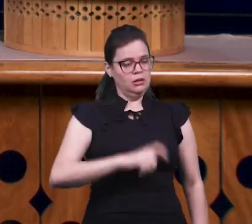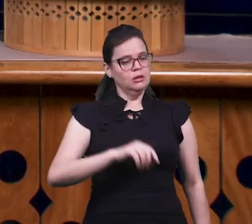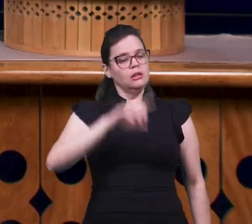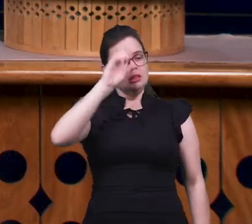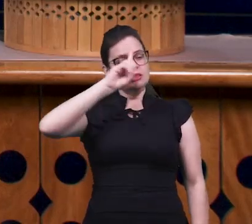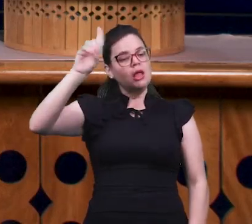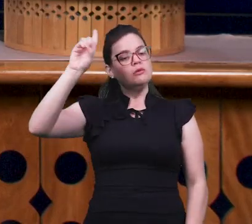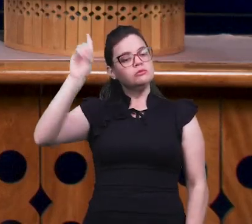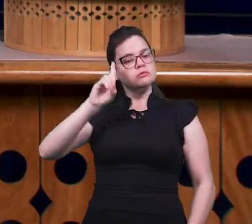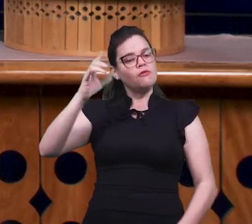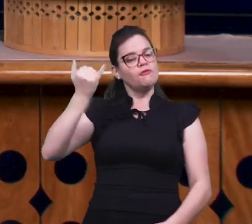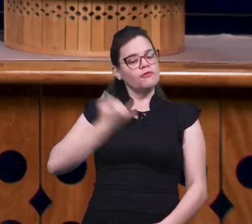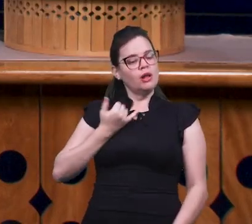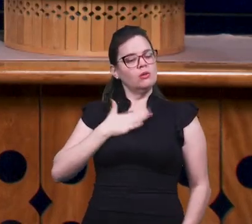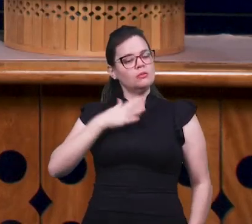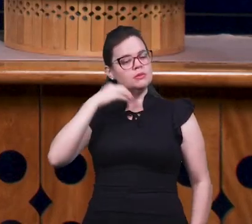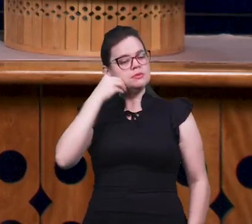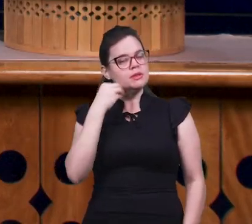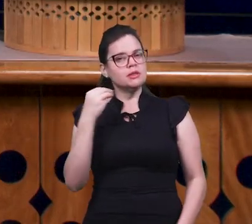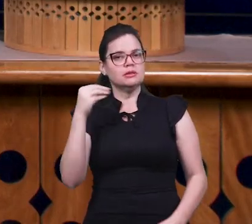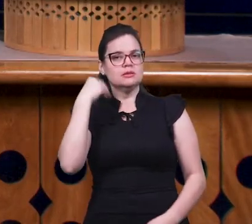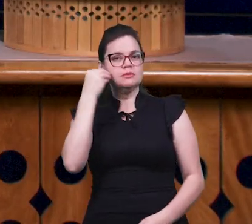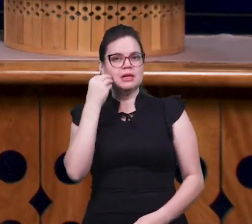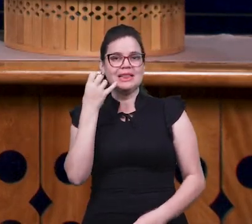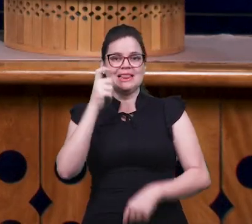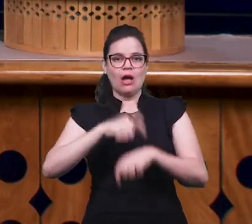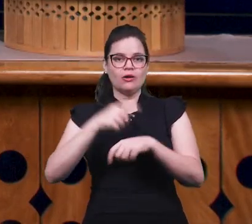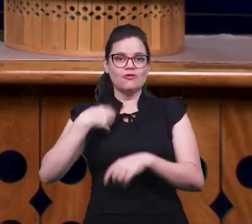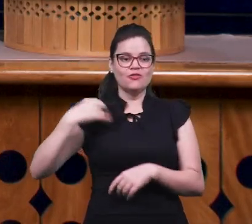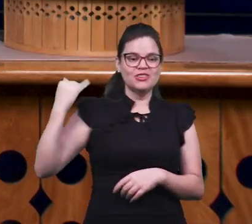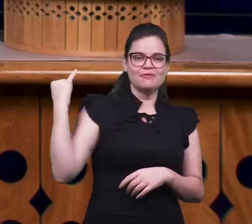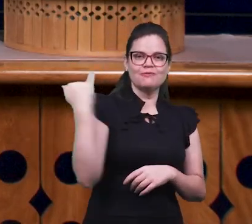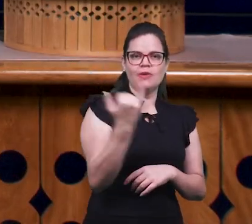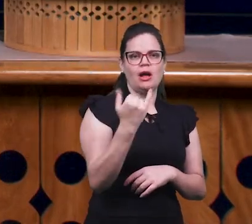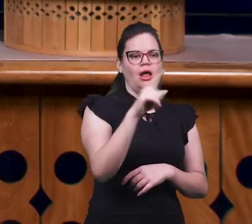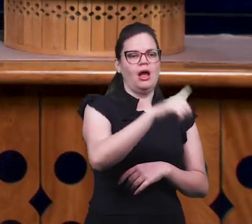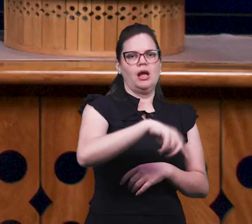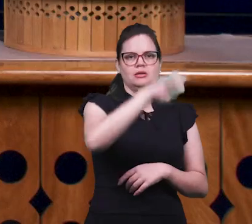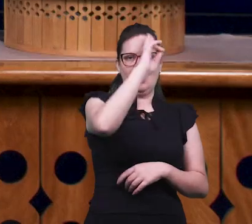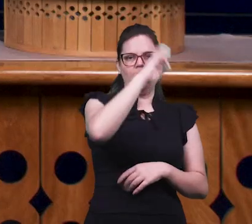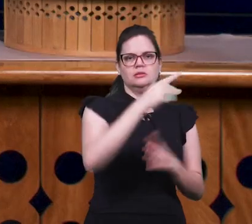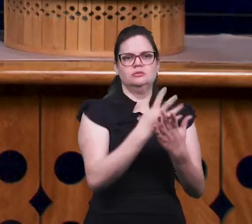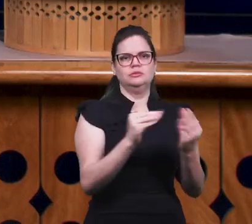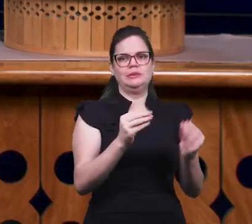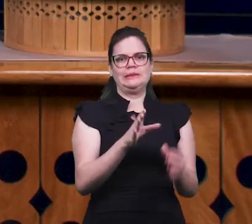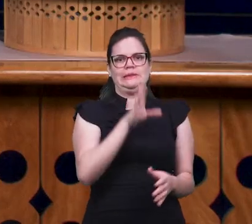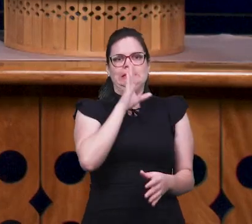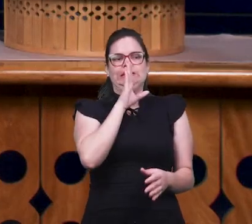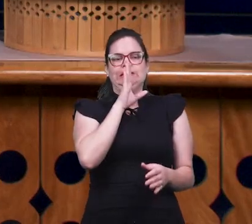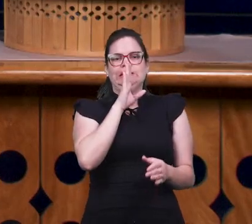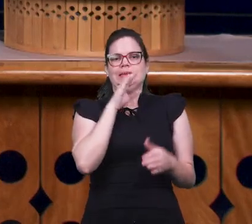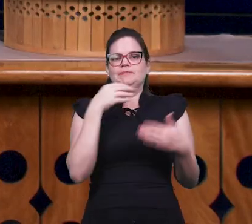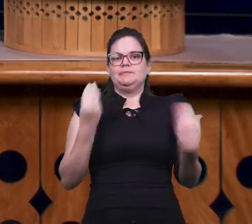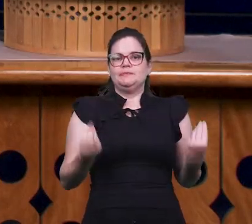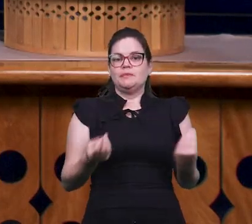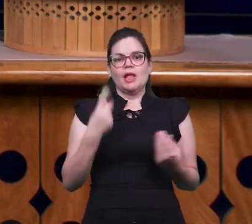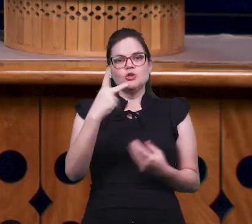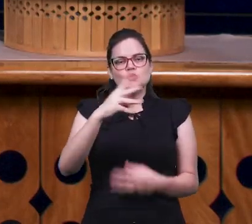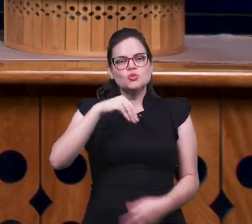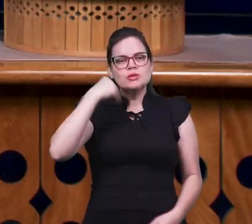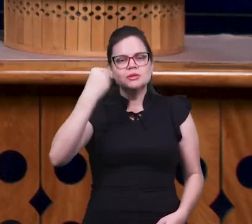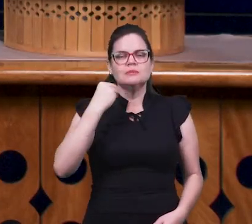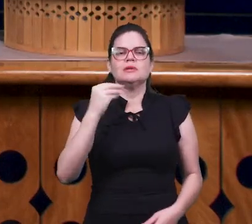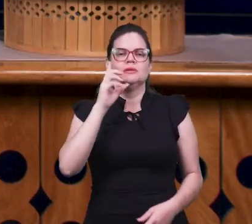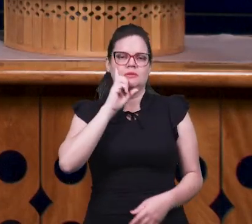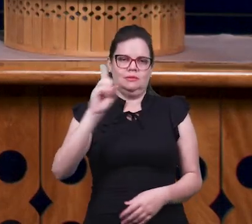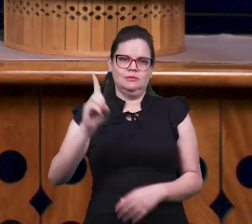tive uma experiência com Ele. Quando você falar, você tira todos os argumentos, porque isso aí não é razão, não é teologia, não é filosofia, é